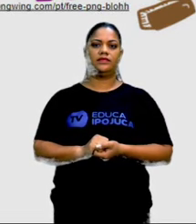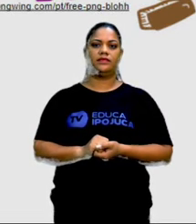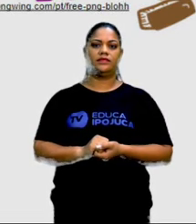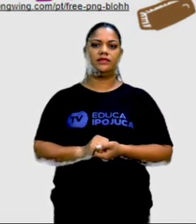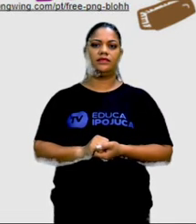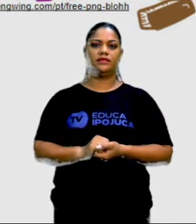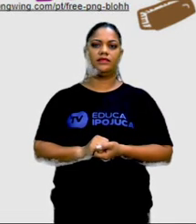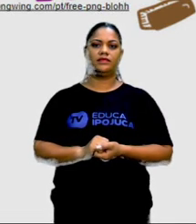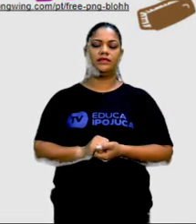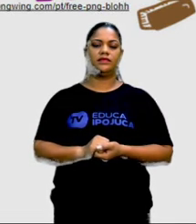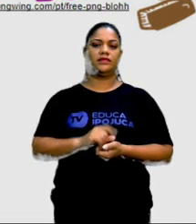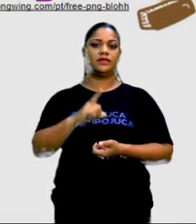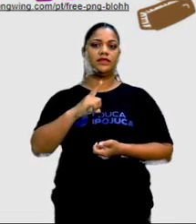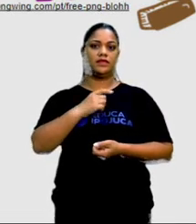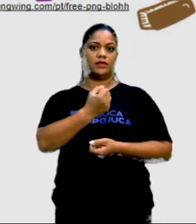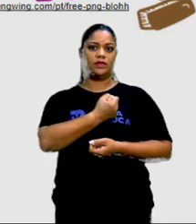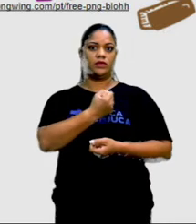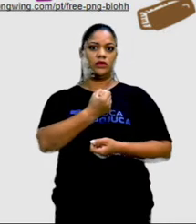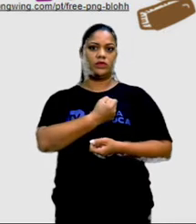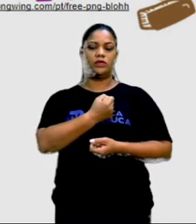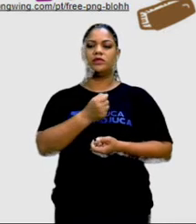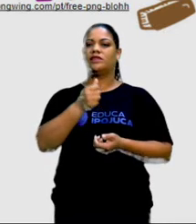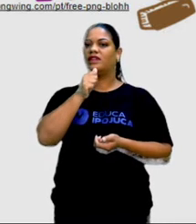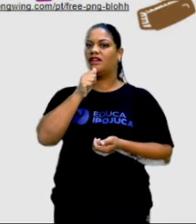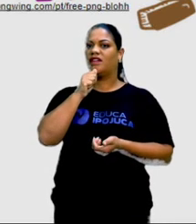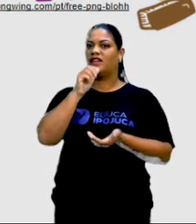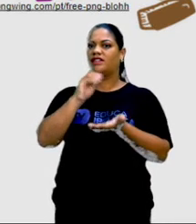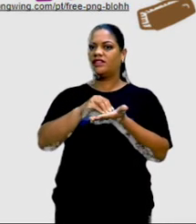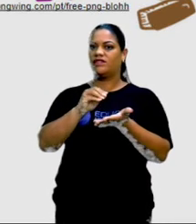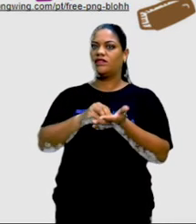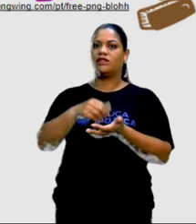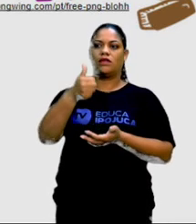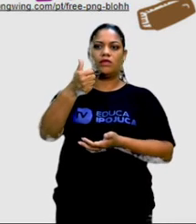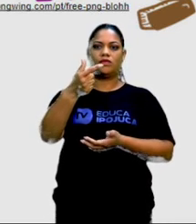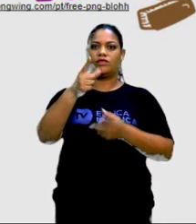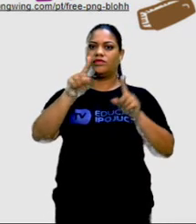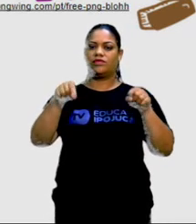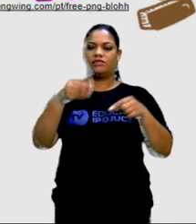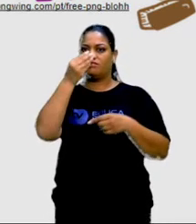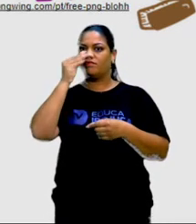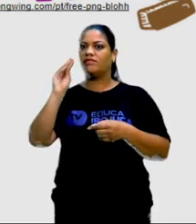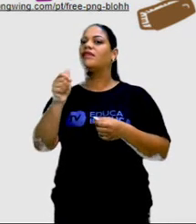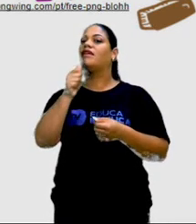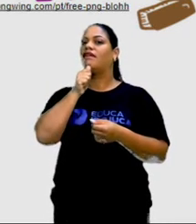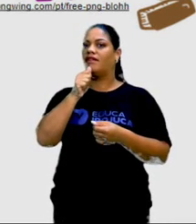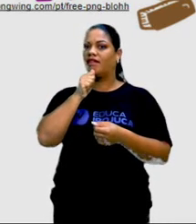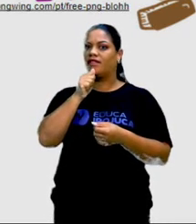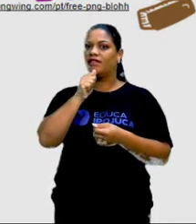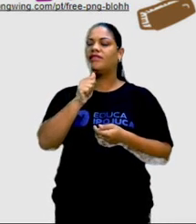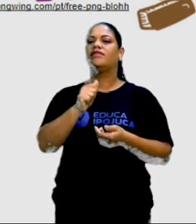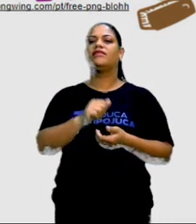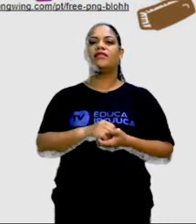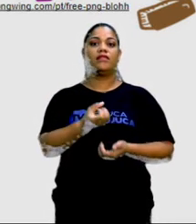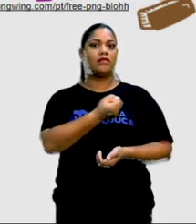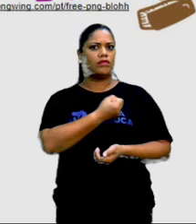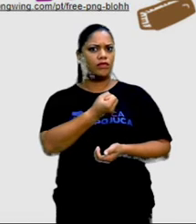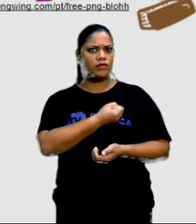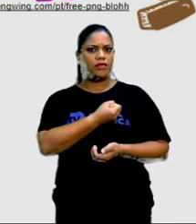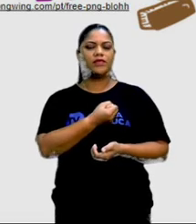aqui um número que não vai dar tão exato, que vai sobrar o resto, o que é que você vai fazer? Você vai dividir,